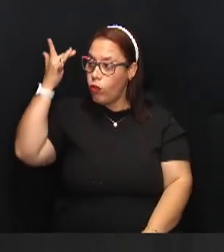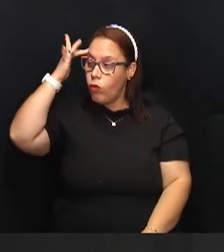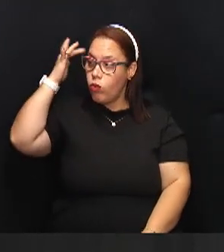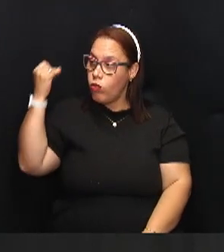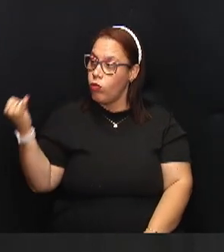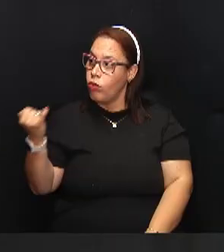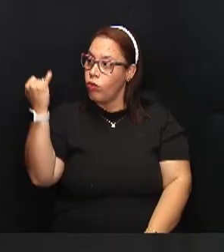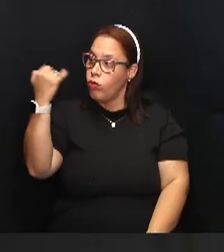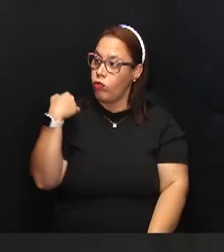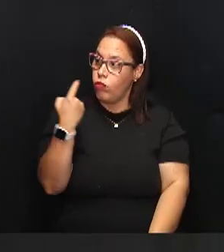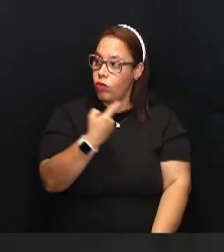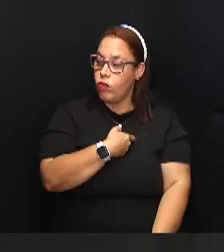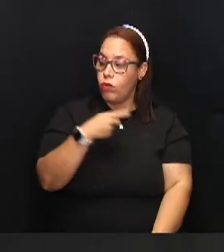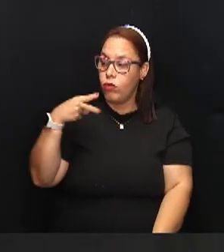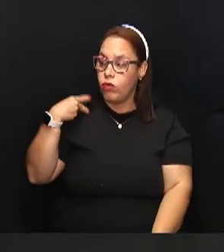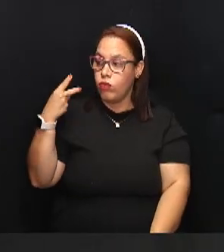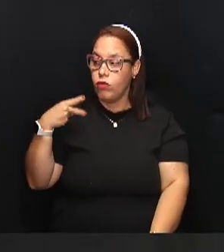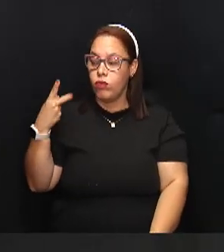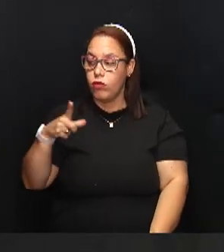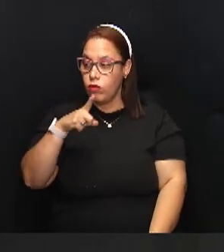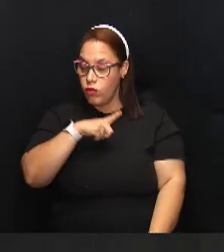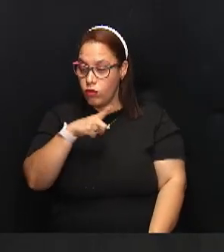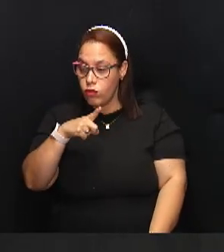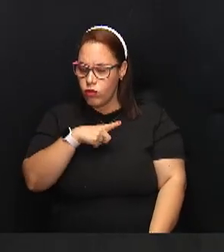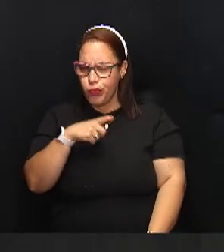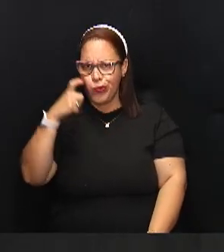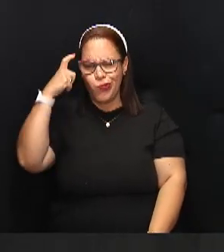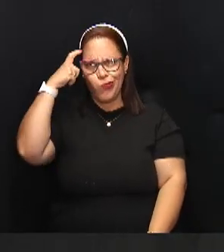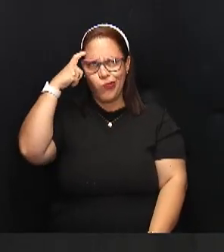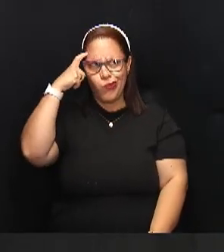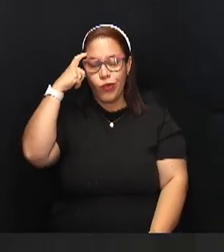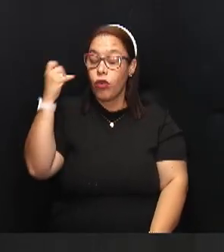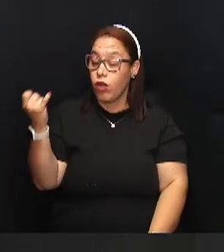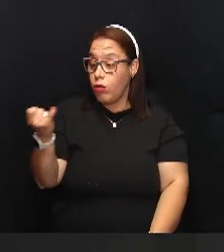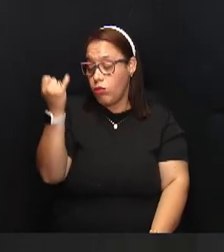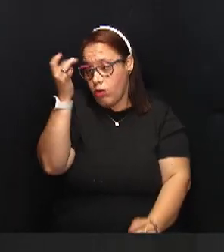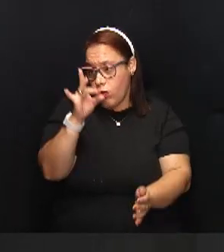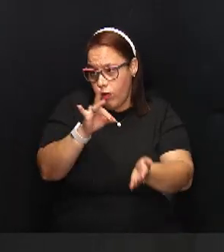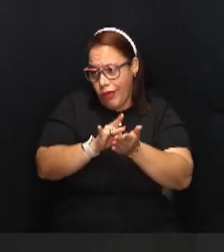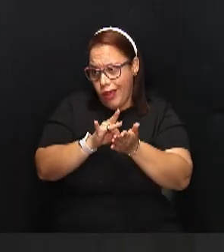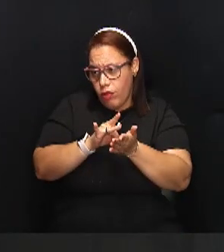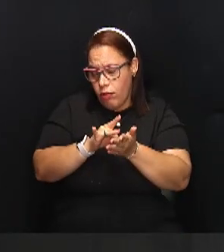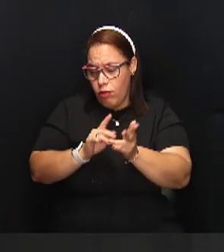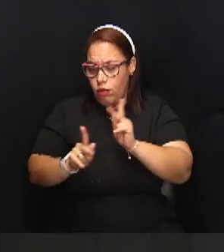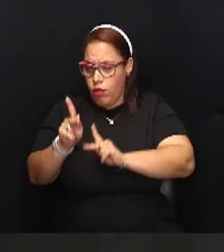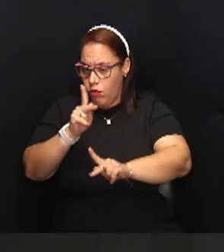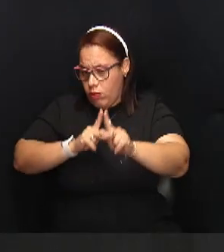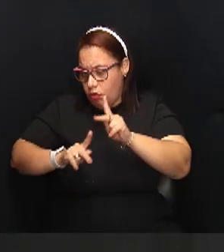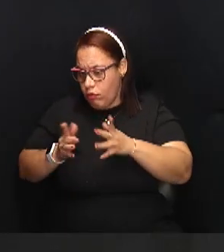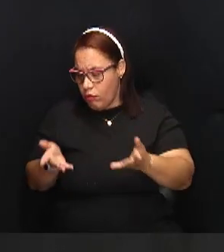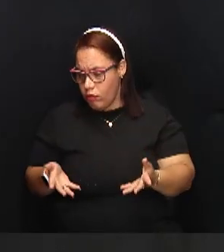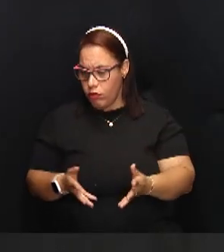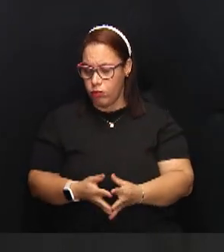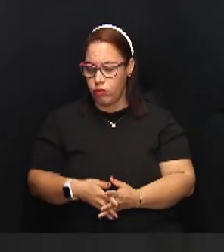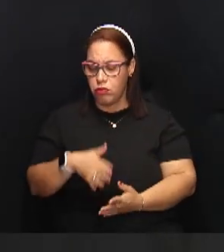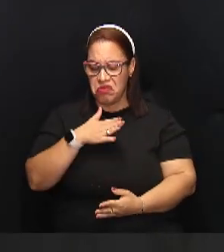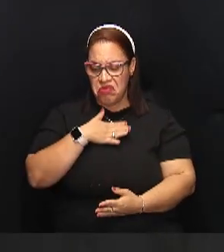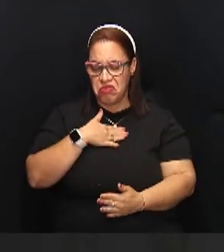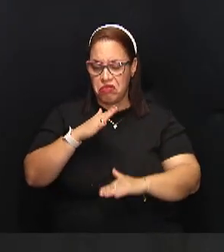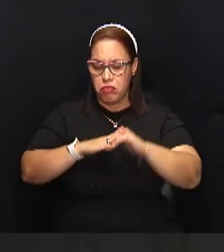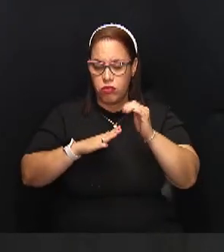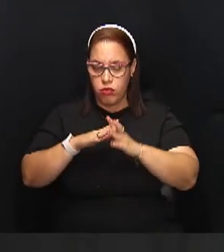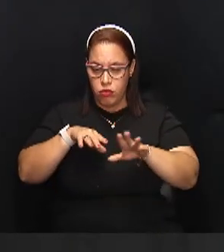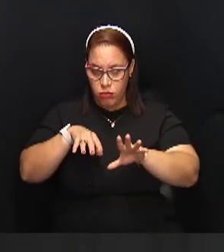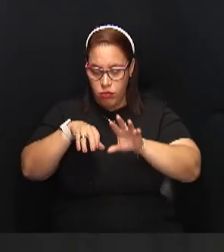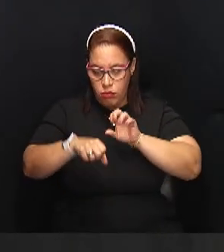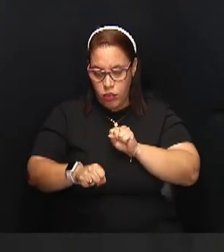que nós, parlamentares, tenhamos uma leitura daquilo que é importante para a população. A minha área de formação, como